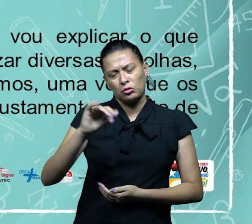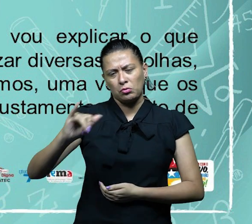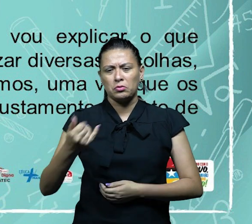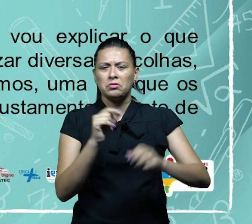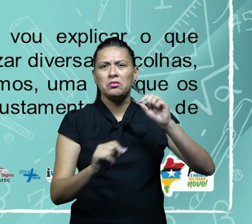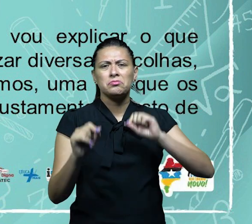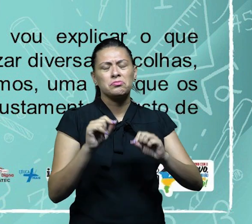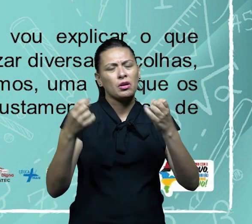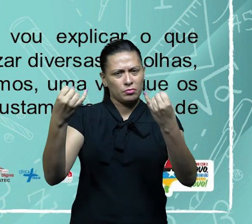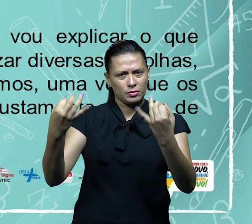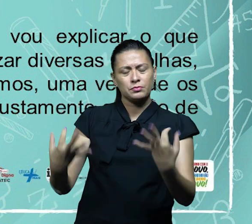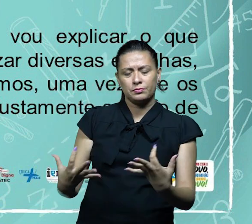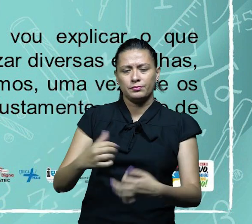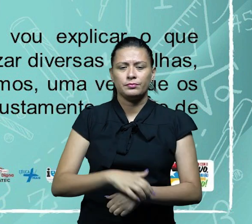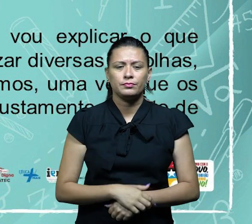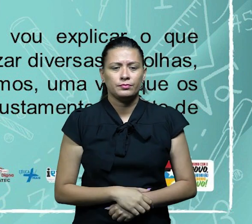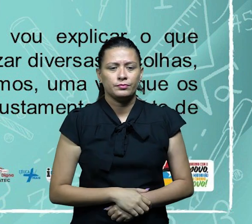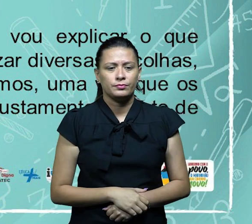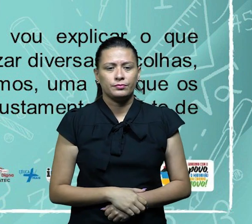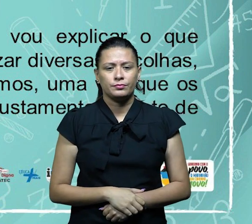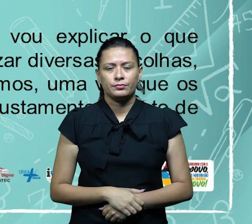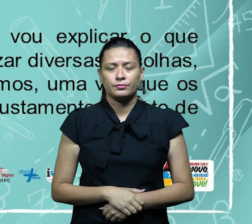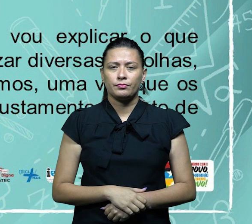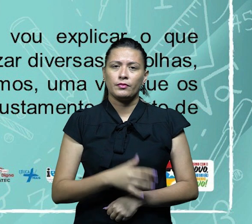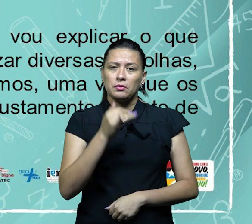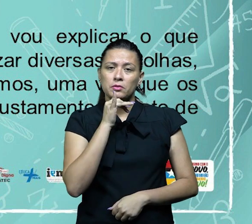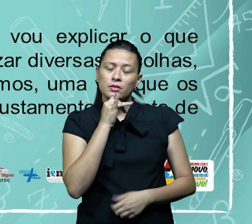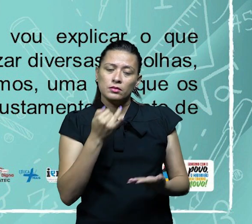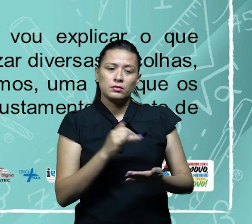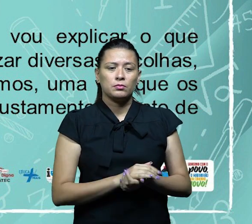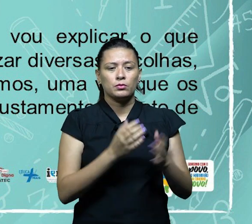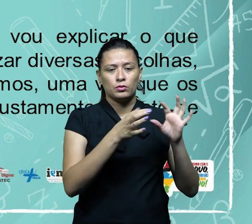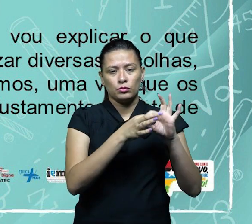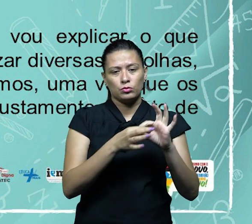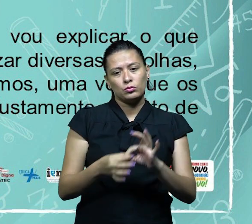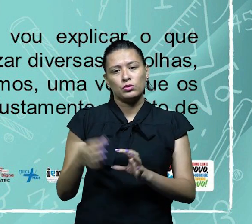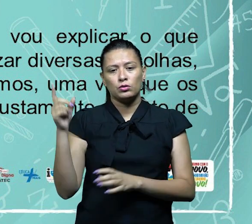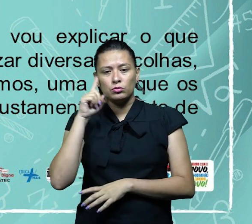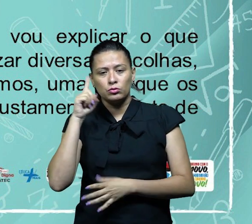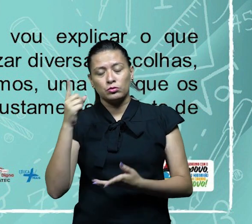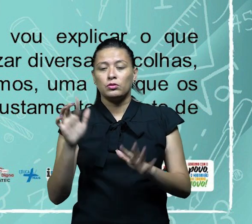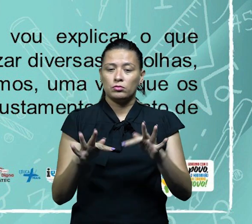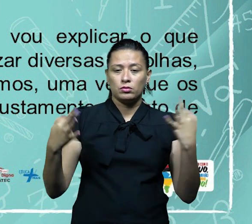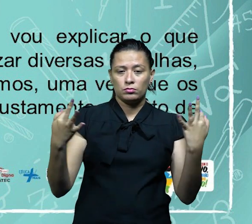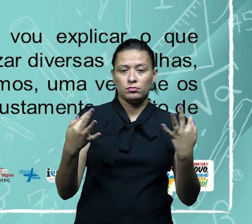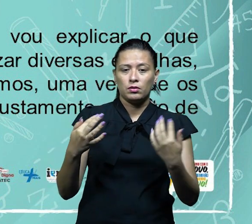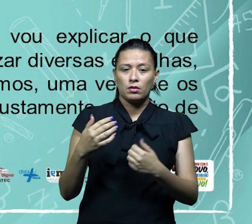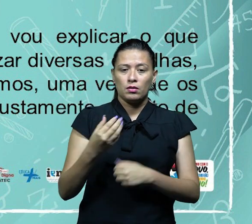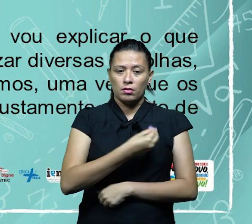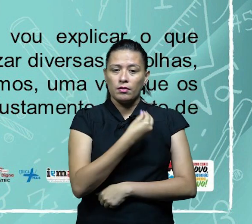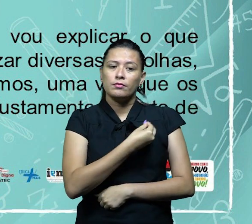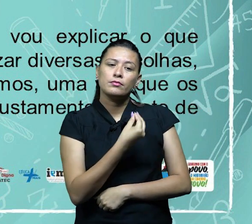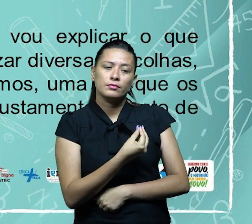oportunidade. Vamos colocar numa situação de cotidiano, olha aí, ó, na vida, temos que realizar diversas escolhas, porque nem sempre podemos fazer tudo o